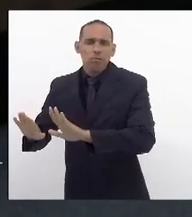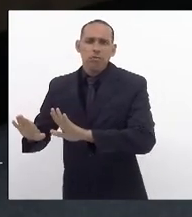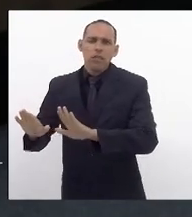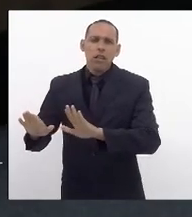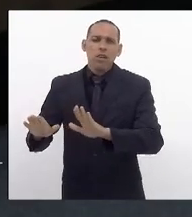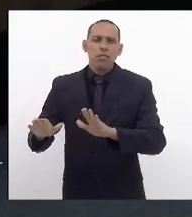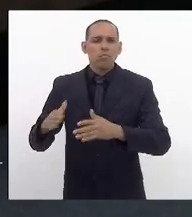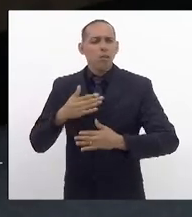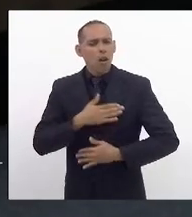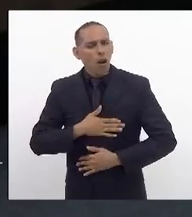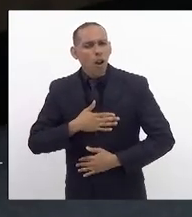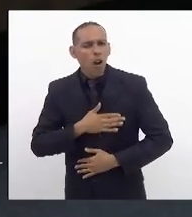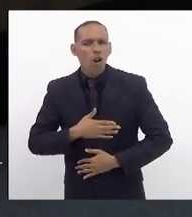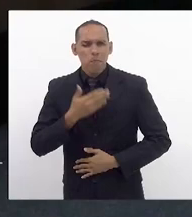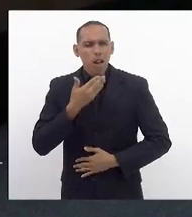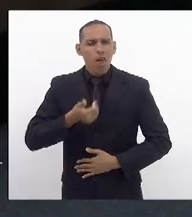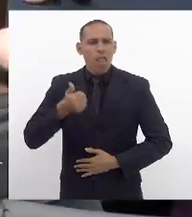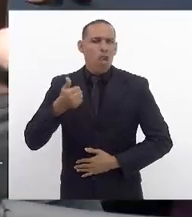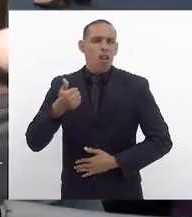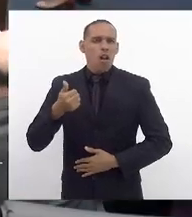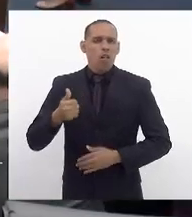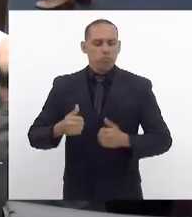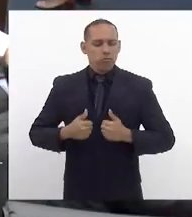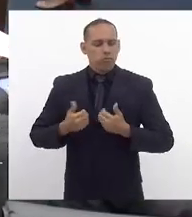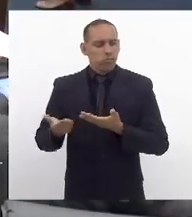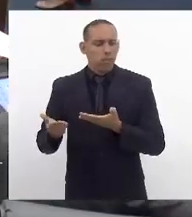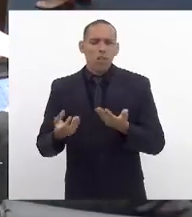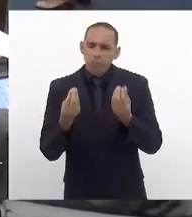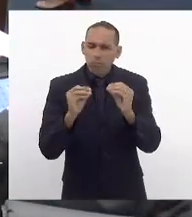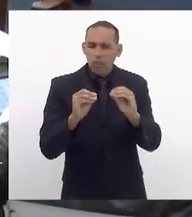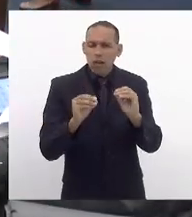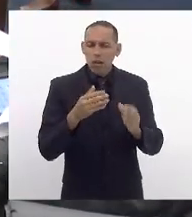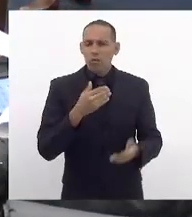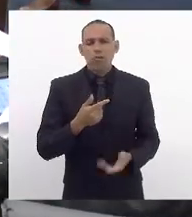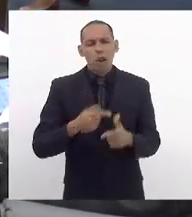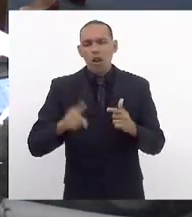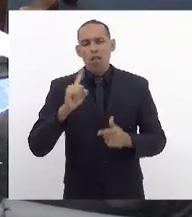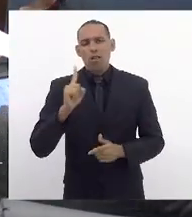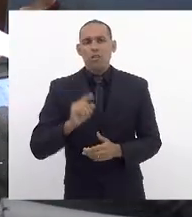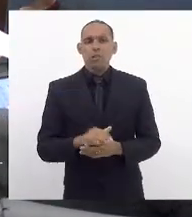Senhor presidente. Pode botar isso aí que não tem problema, não. Pode botar isso aí que não tem problema, senhor não. Presidente. Senhor